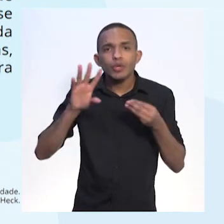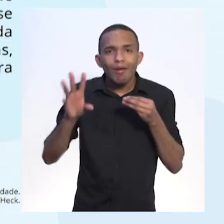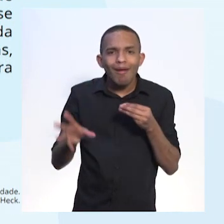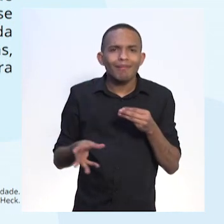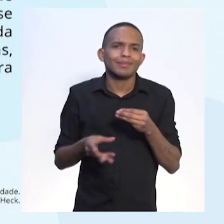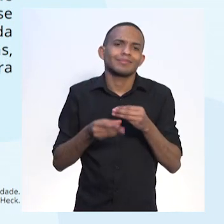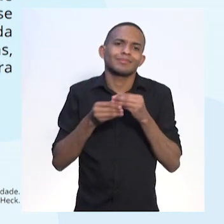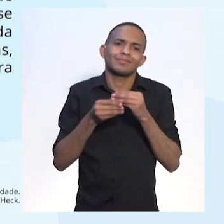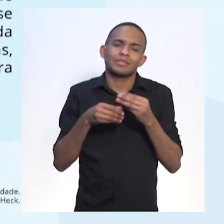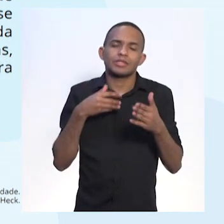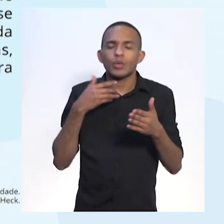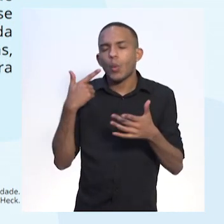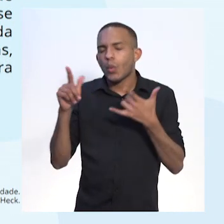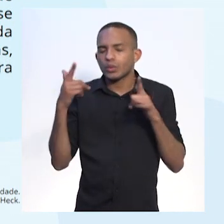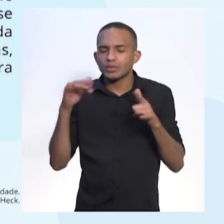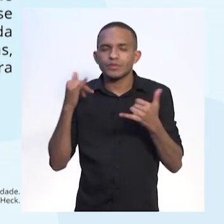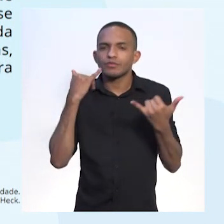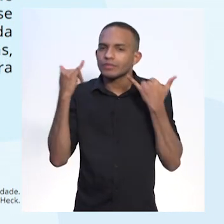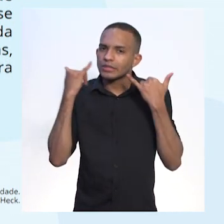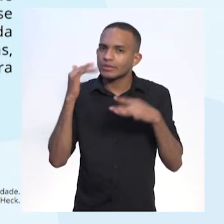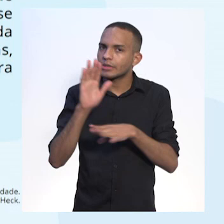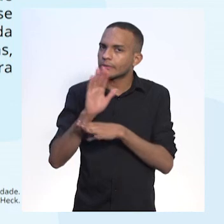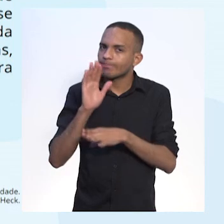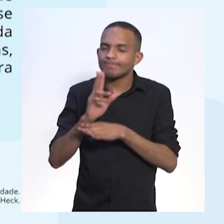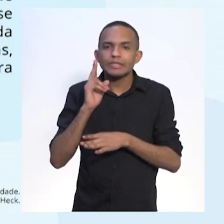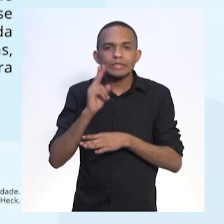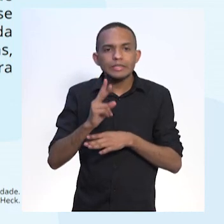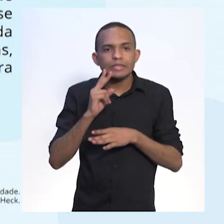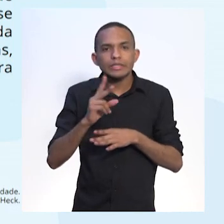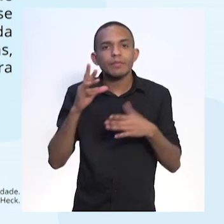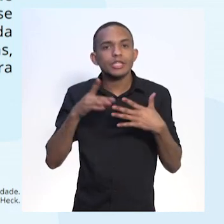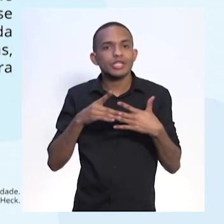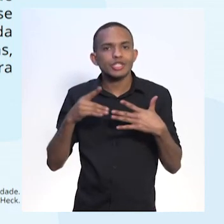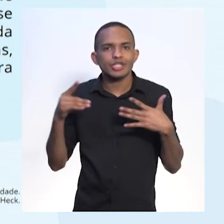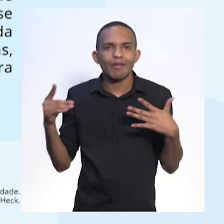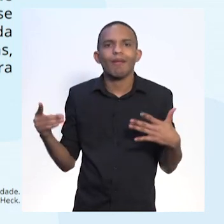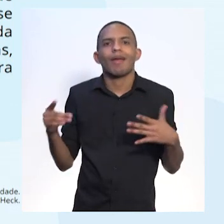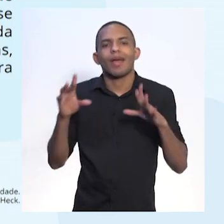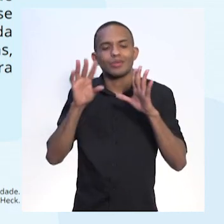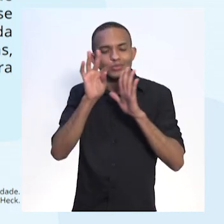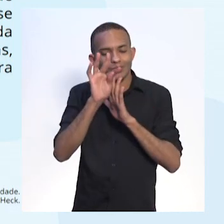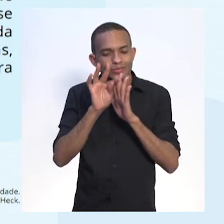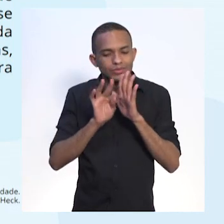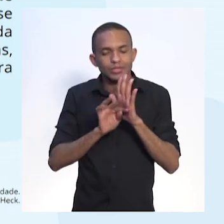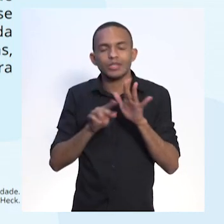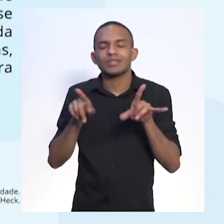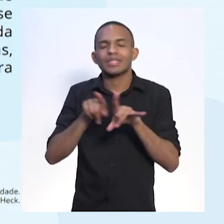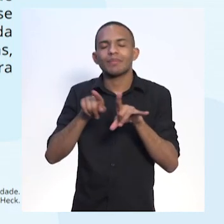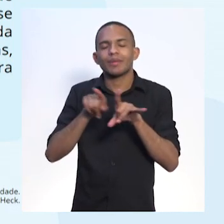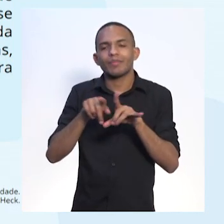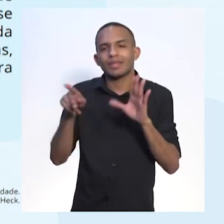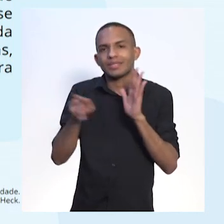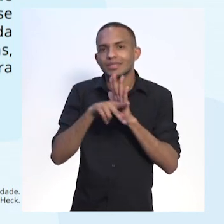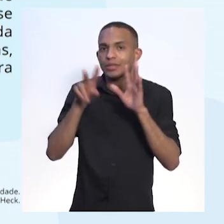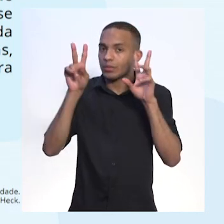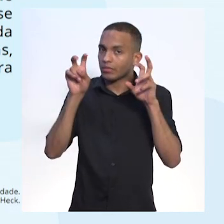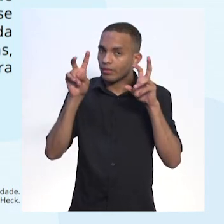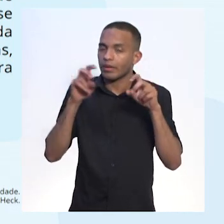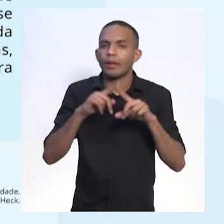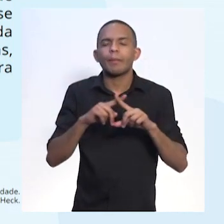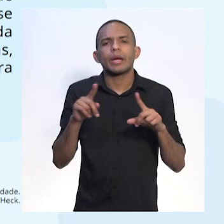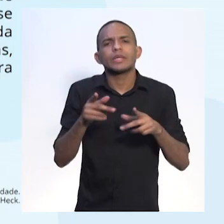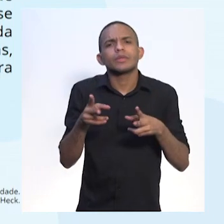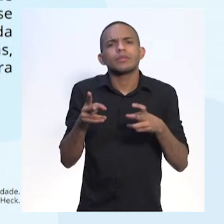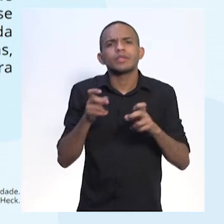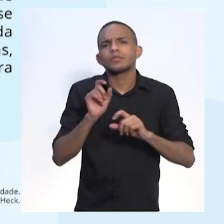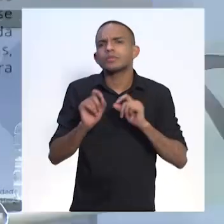realmente alguma outra informação. Ele sempre está destacado do texto e do próprio título. Mas eu